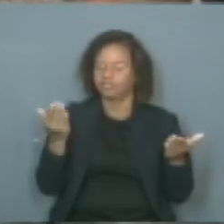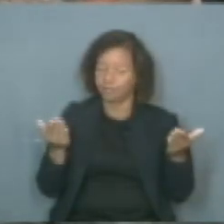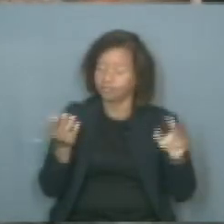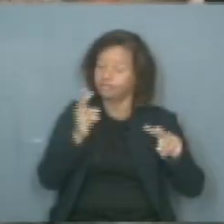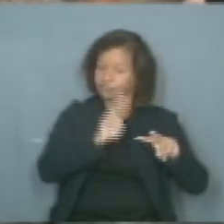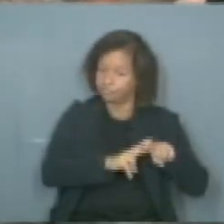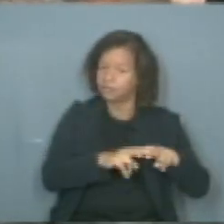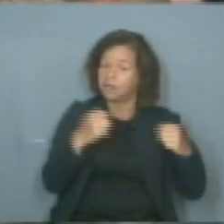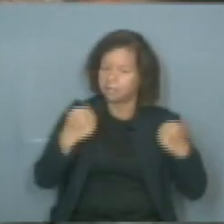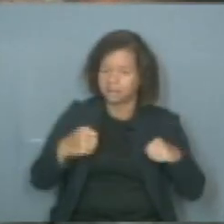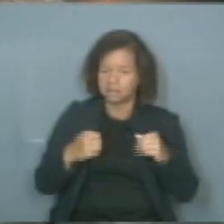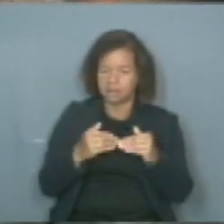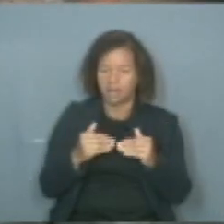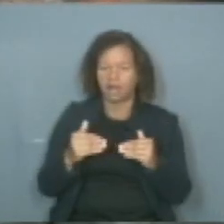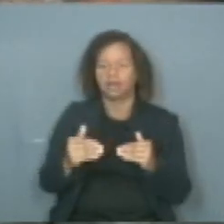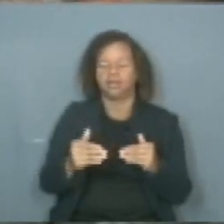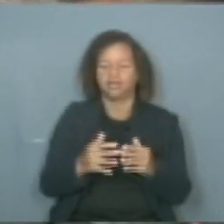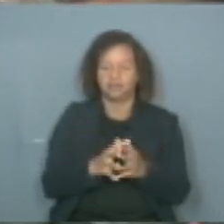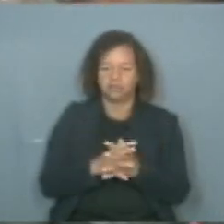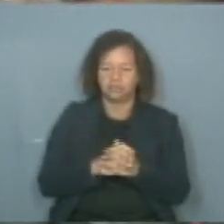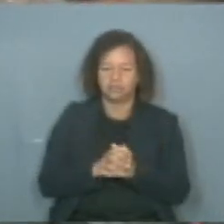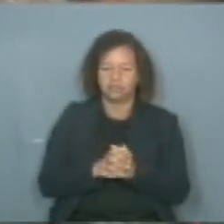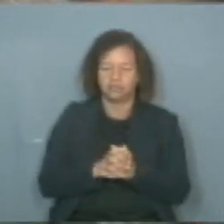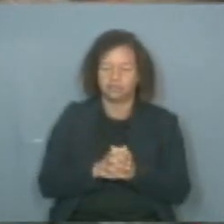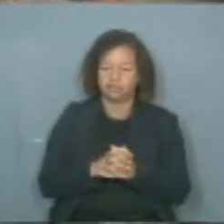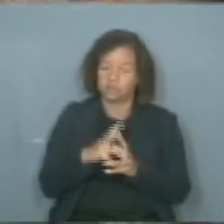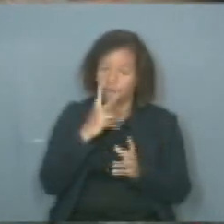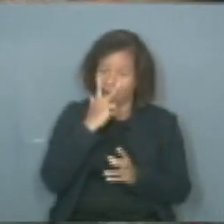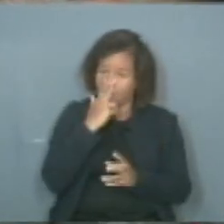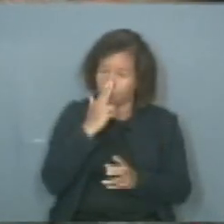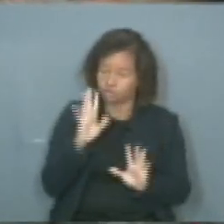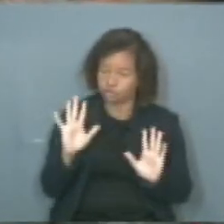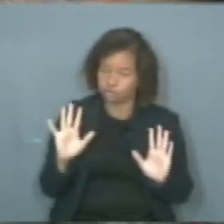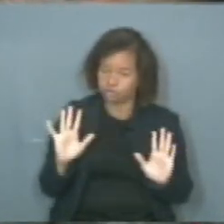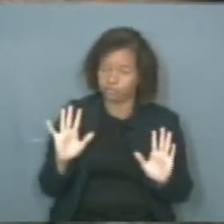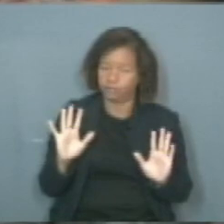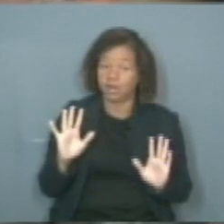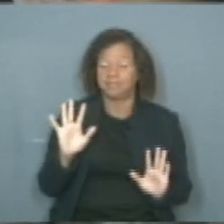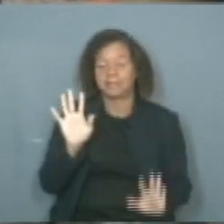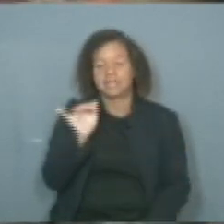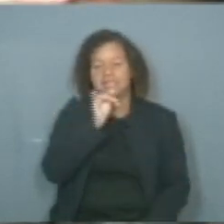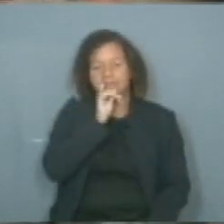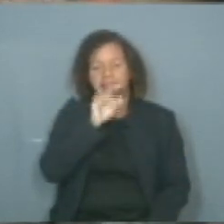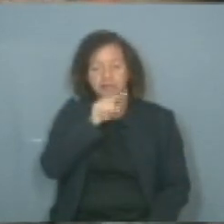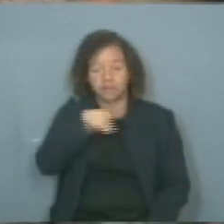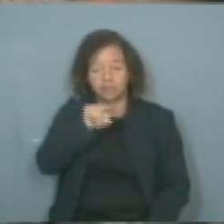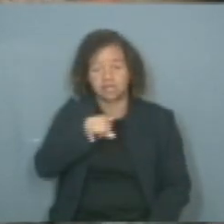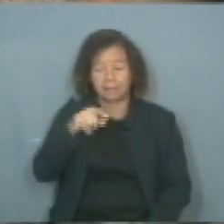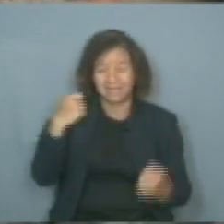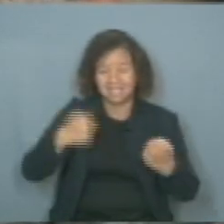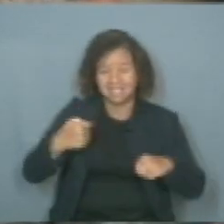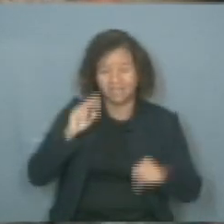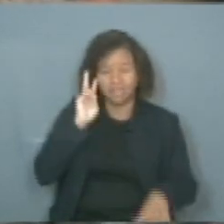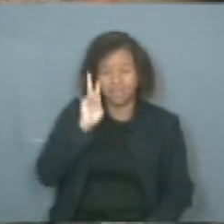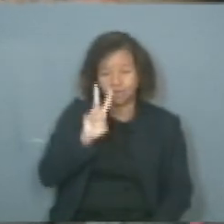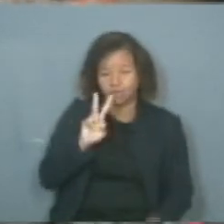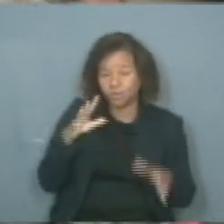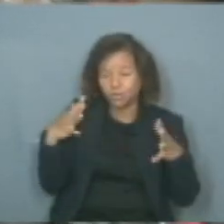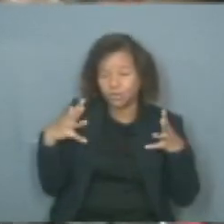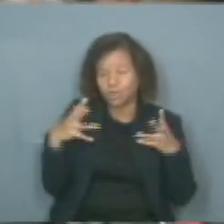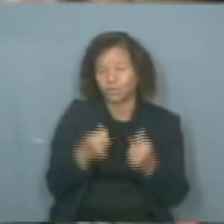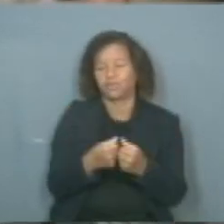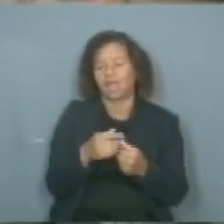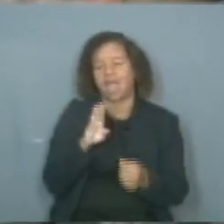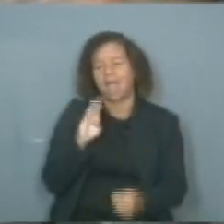ela está além do que eu entendo. Porque você tem que ver toda a questão. A questão